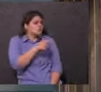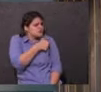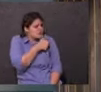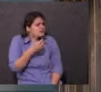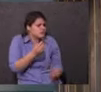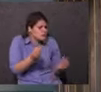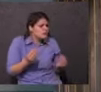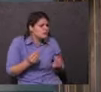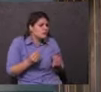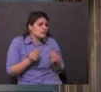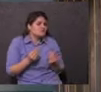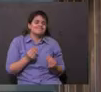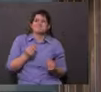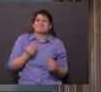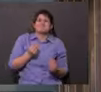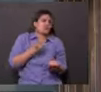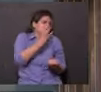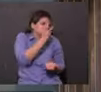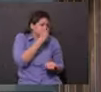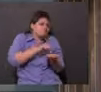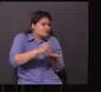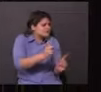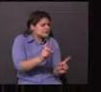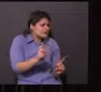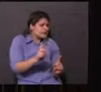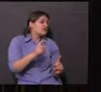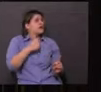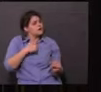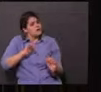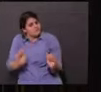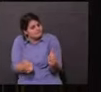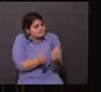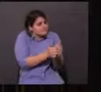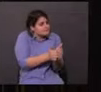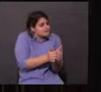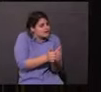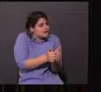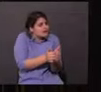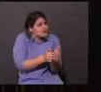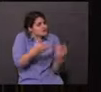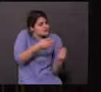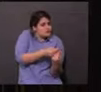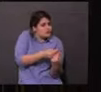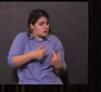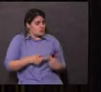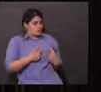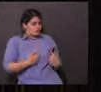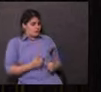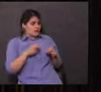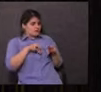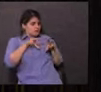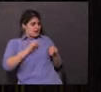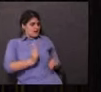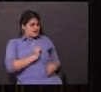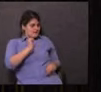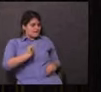muito. Não desanimes. Eu nunca te deixarei. O meu imaculado coração